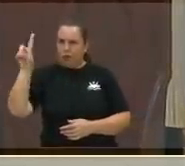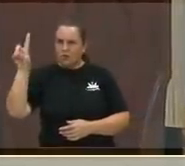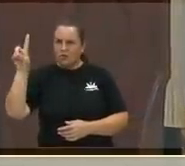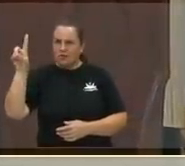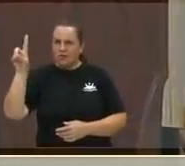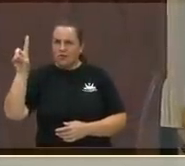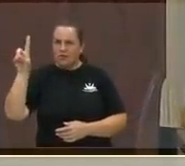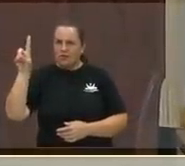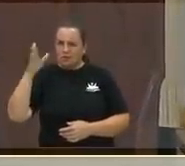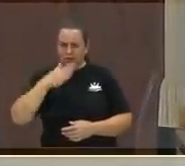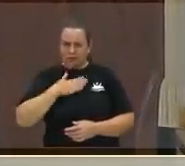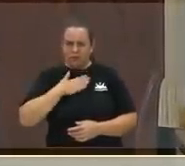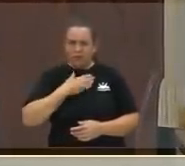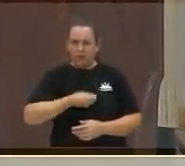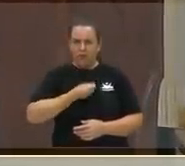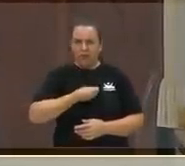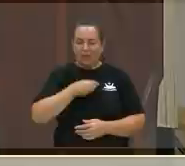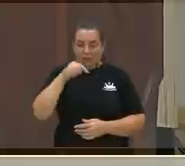escondido